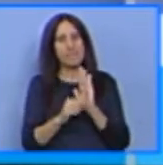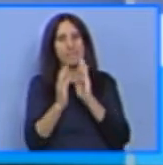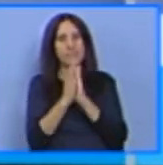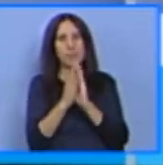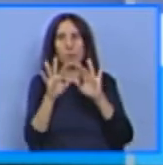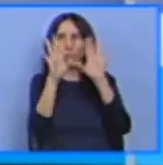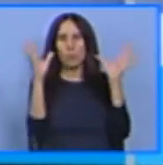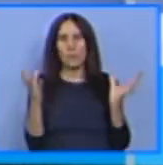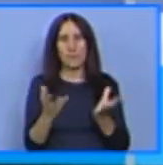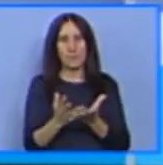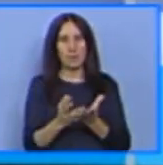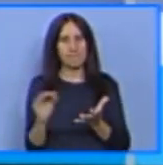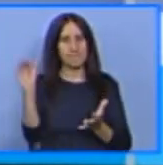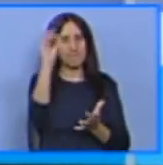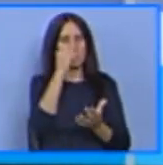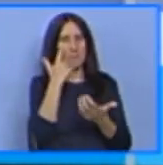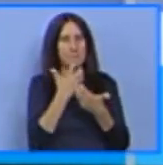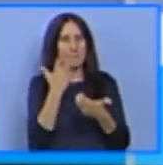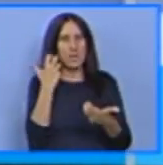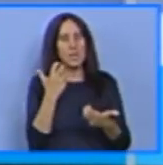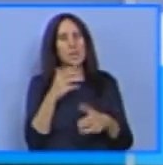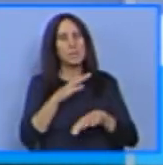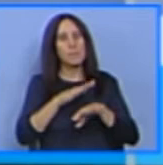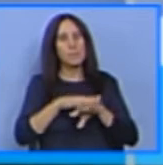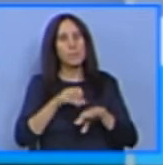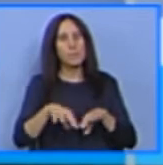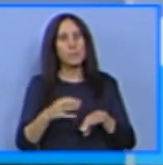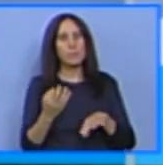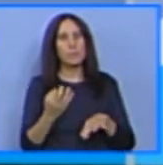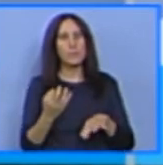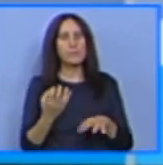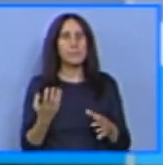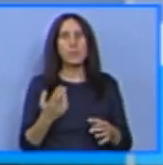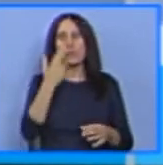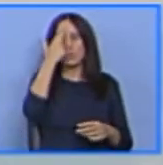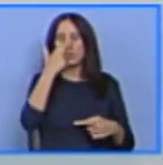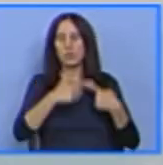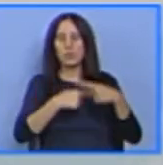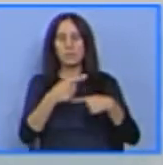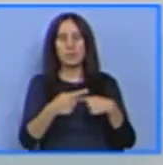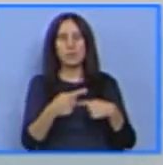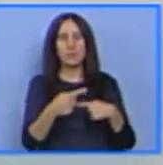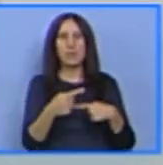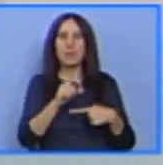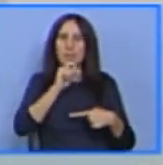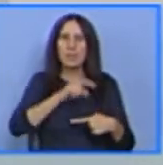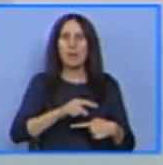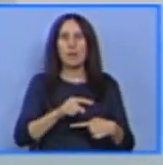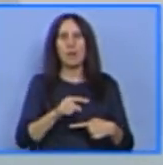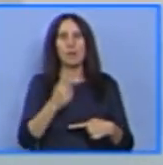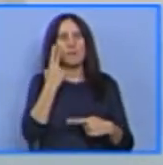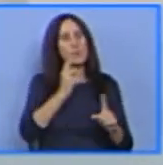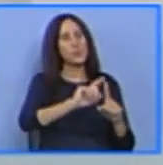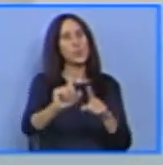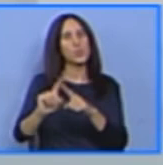global tão significativa, é também porque acaba por, historicamente, ter um espaço para vivências muito